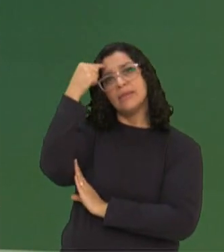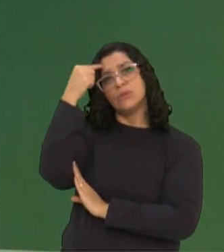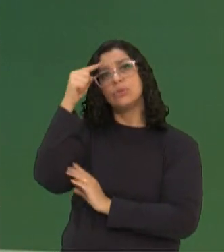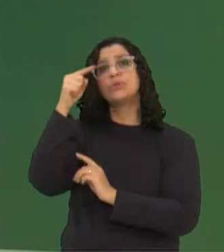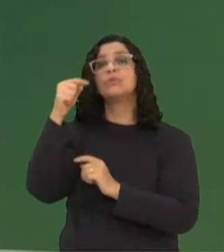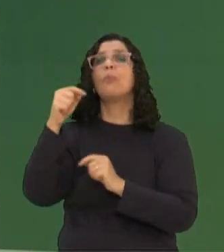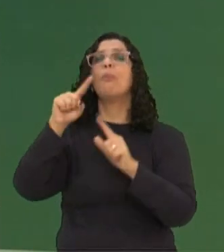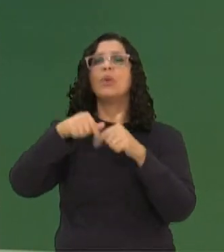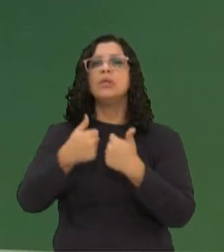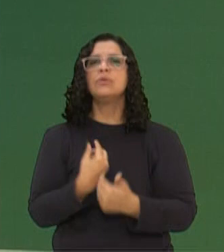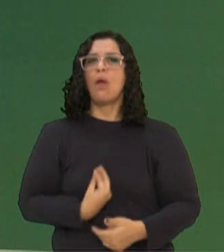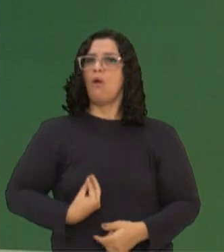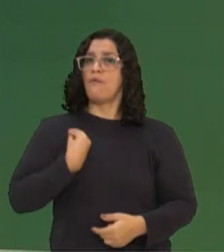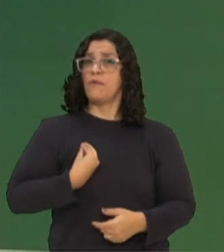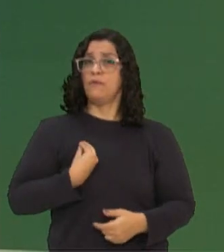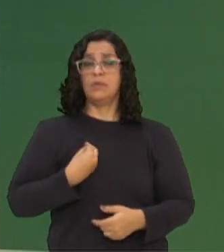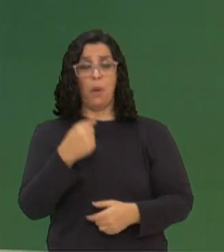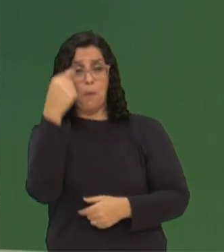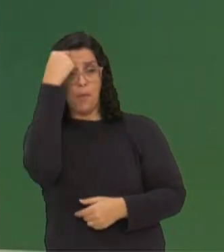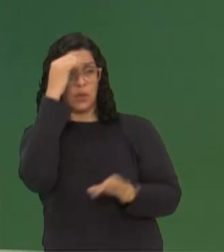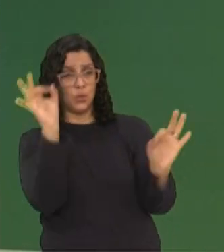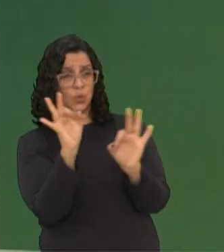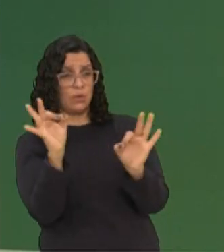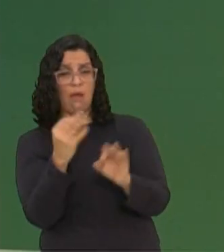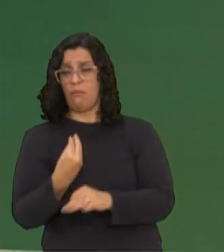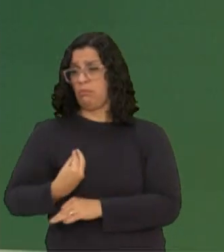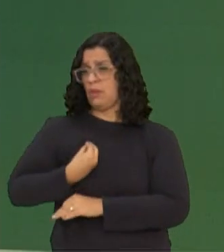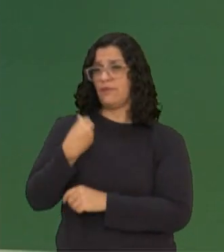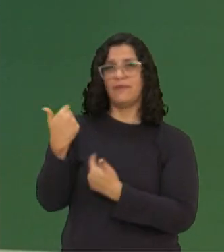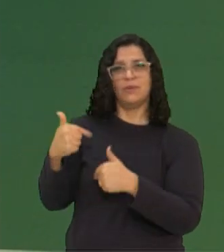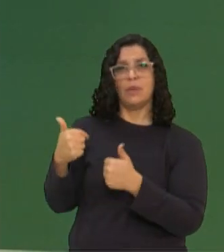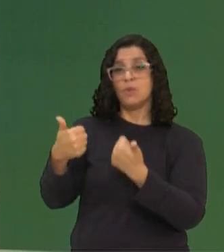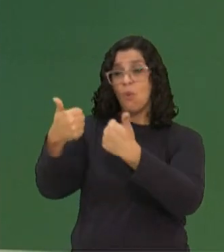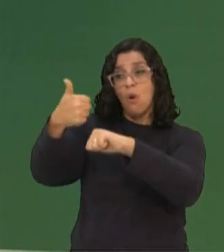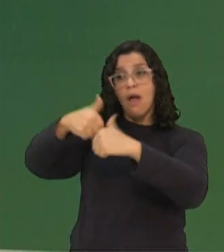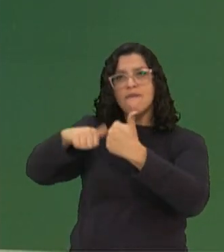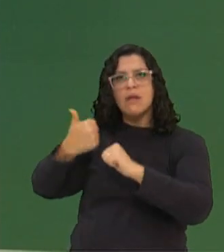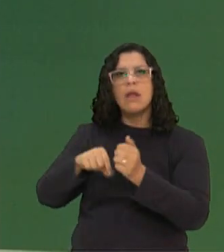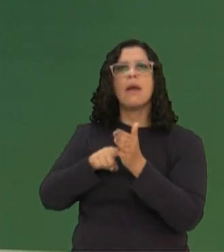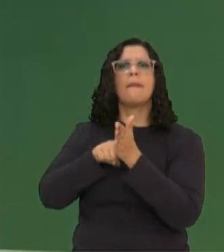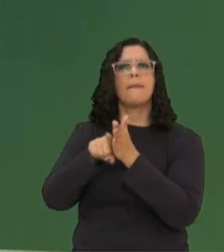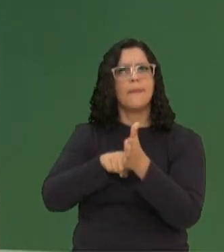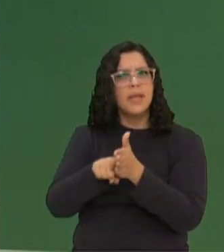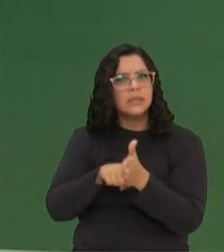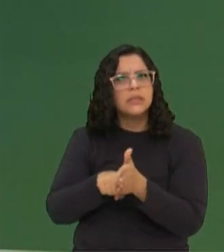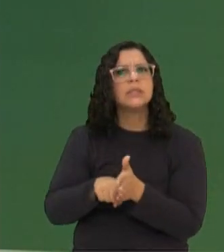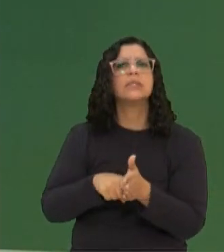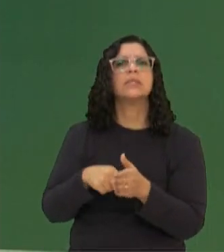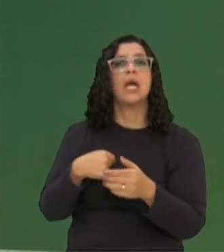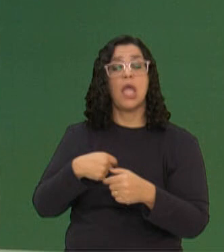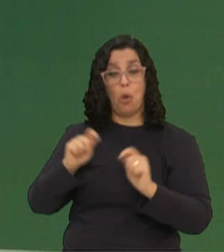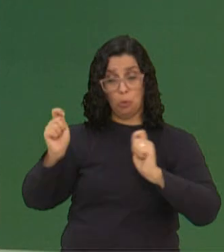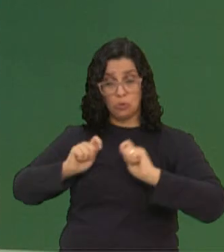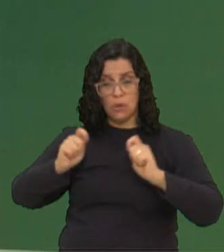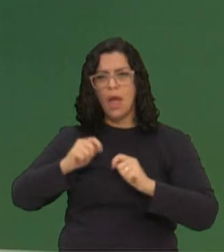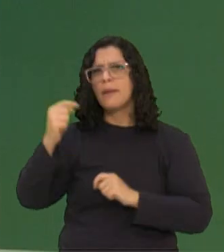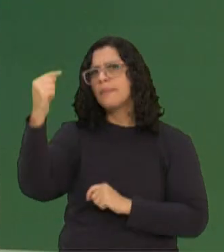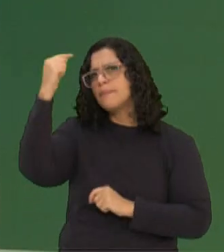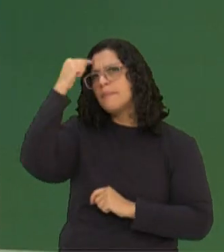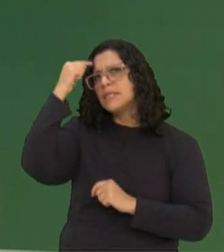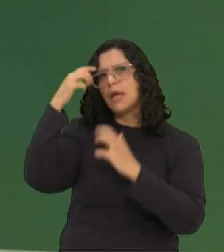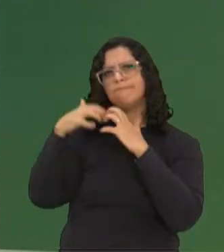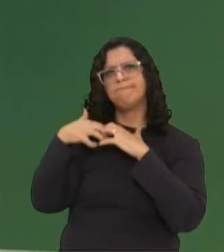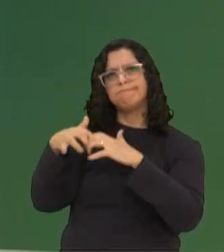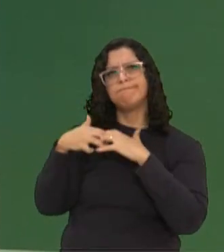existo. Se eu não penso, eu não existo, porque eu tenho que pensar, analisar, investigar. É da minha capacidade de pensar que vem a